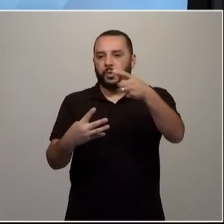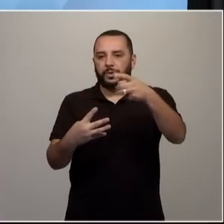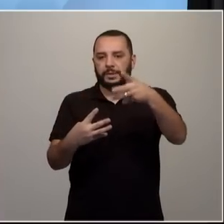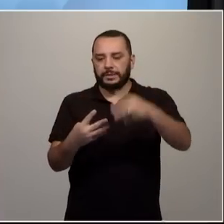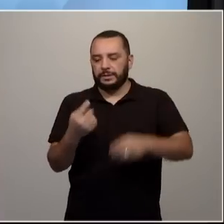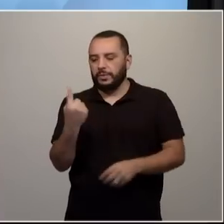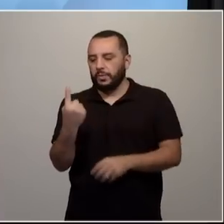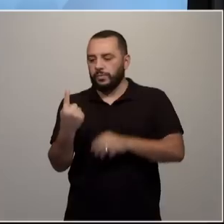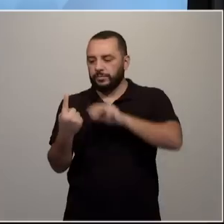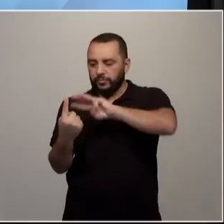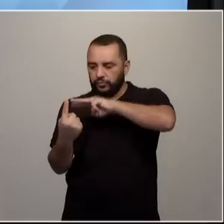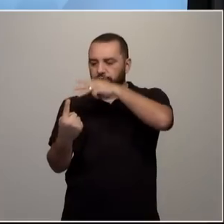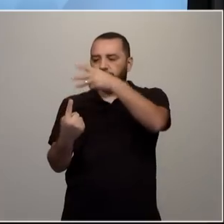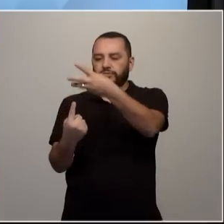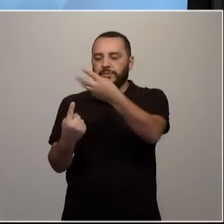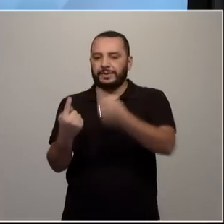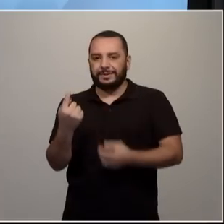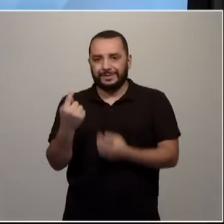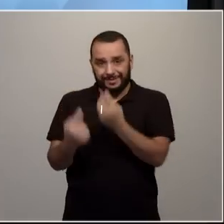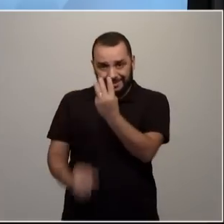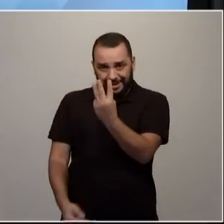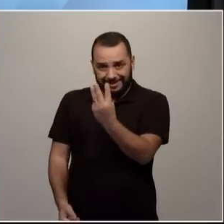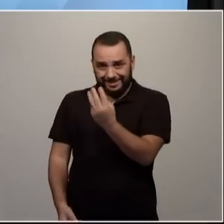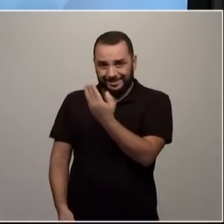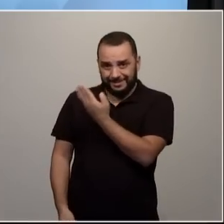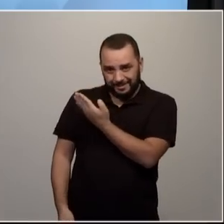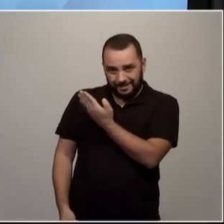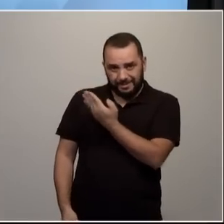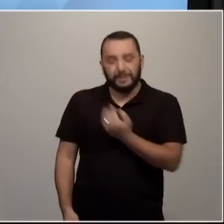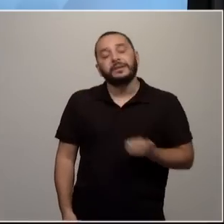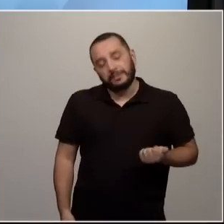série de perguntas, exercícios que vocês fizeram